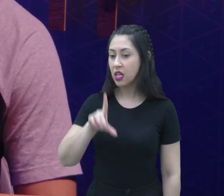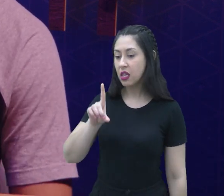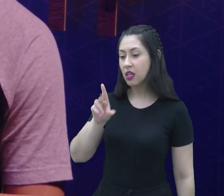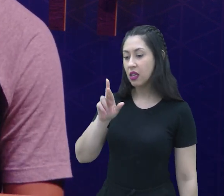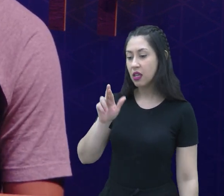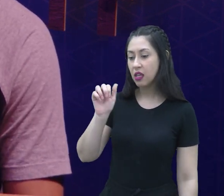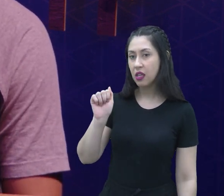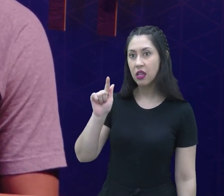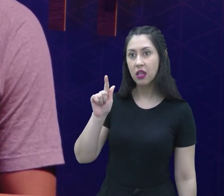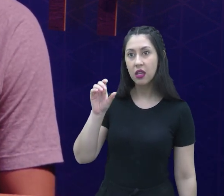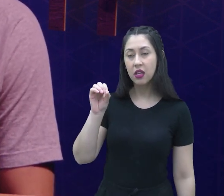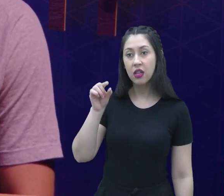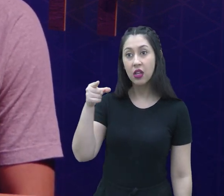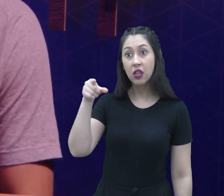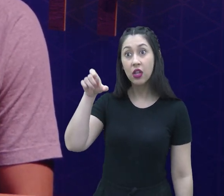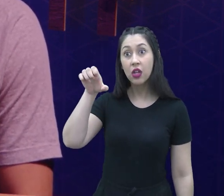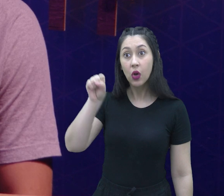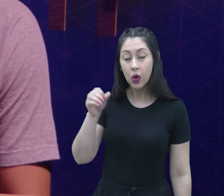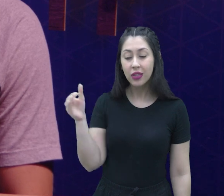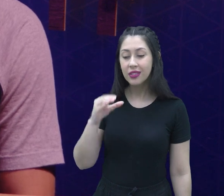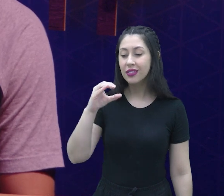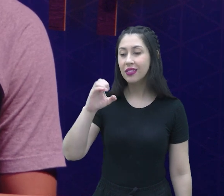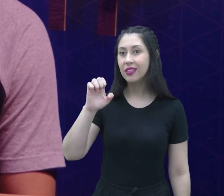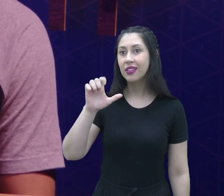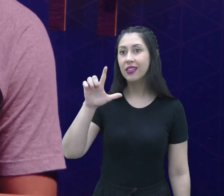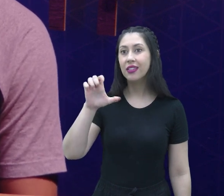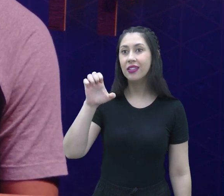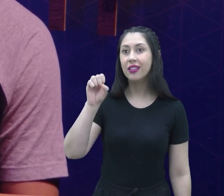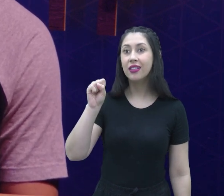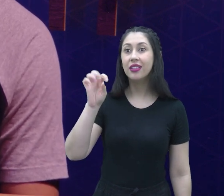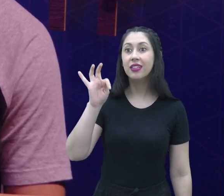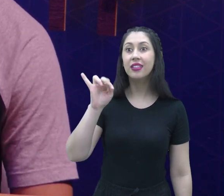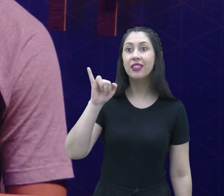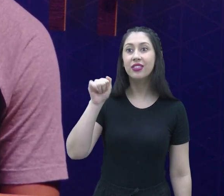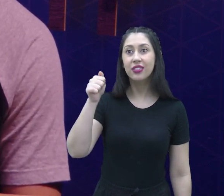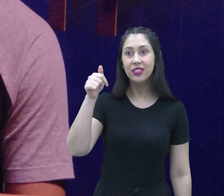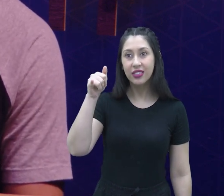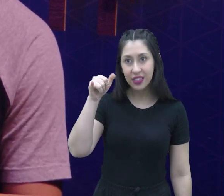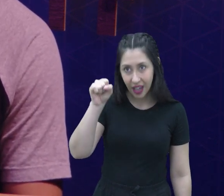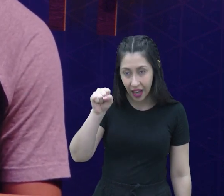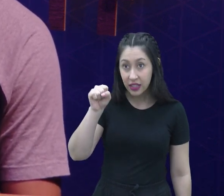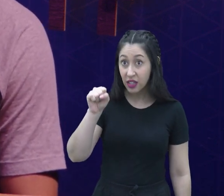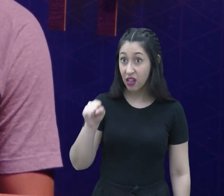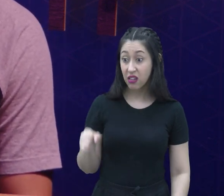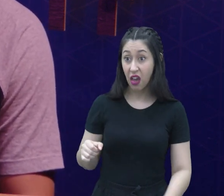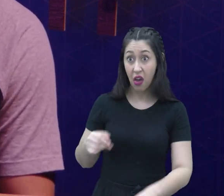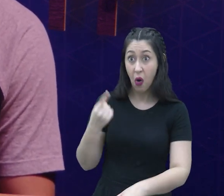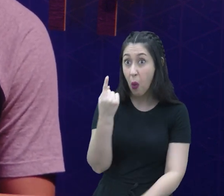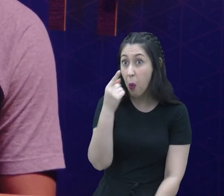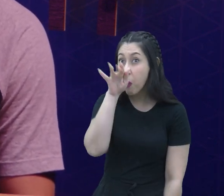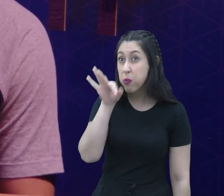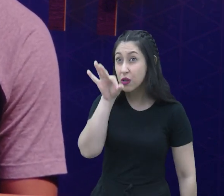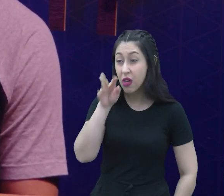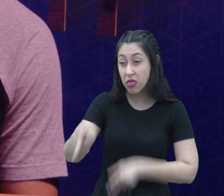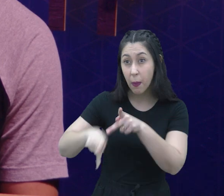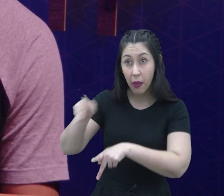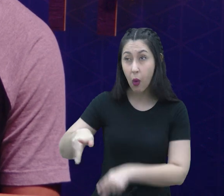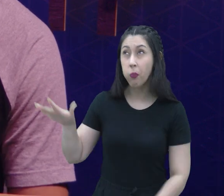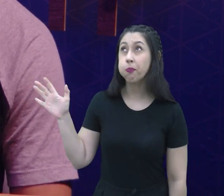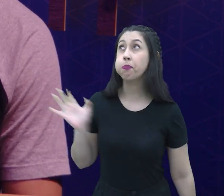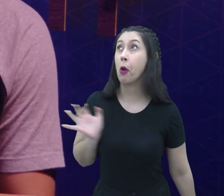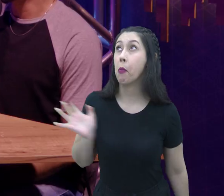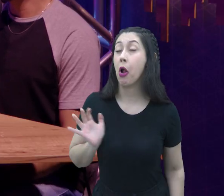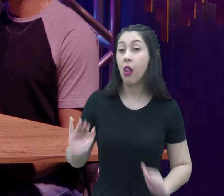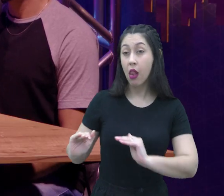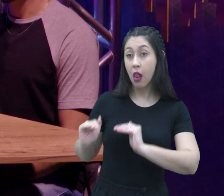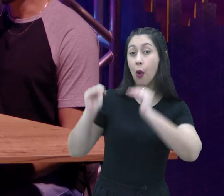dragões celestiais, que são o 1% mais rico do universo de One Piece. Qualquer semelhança é mera